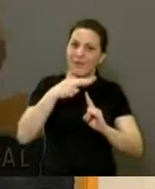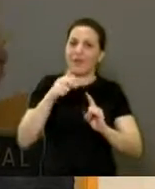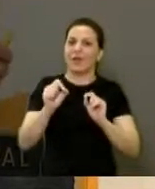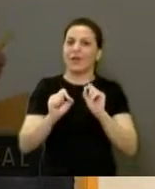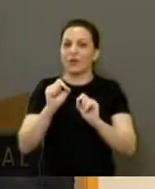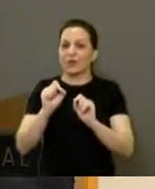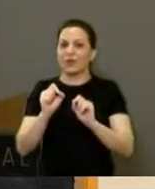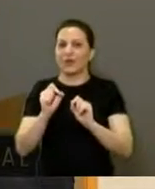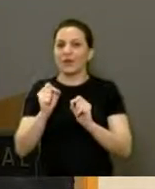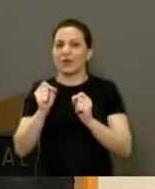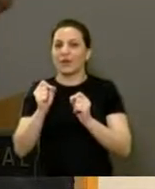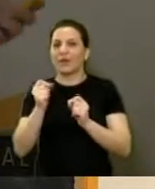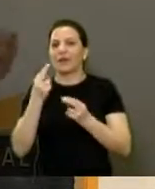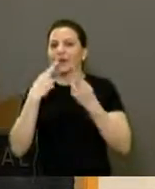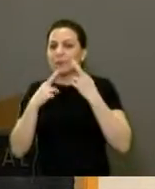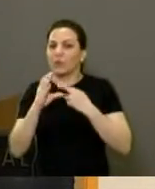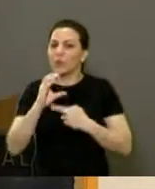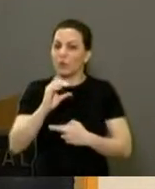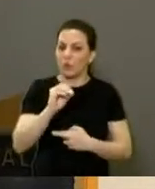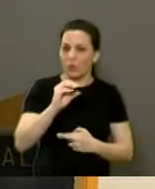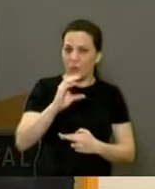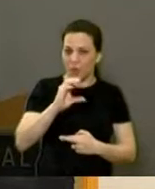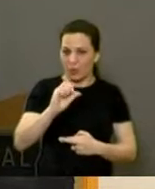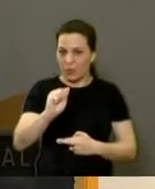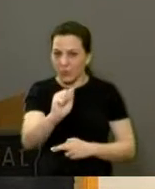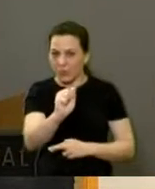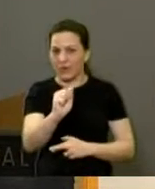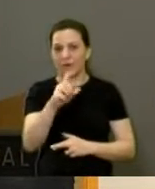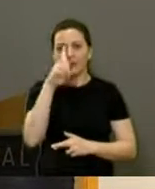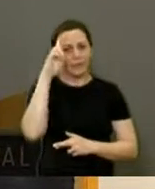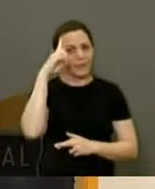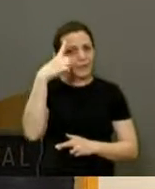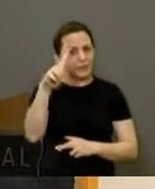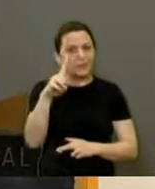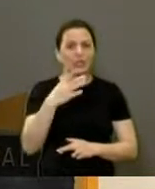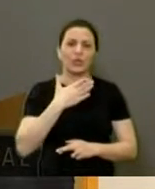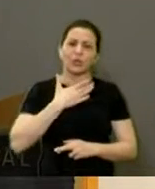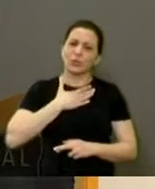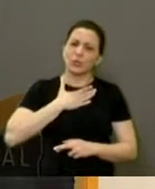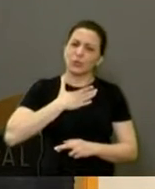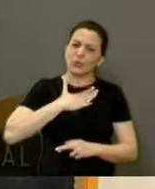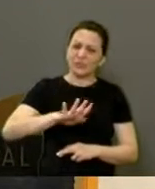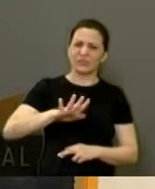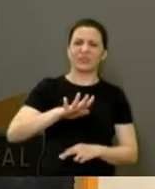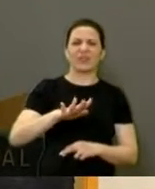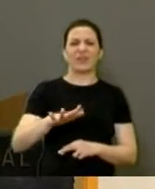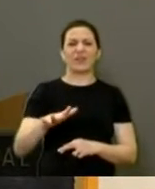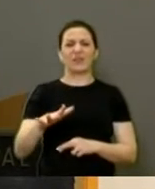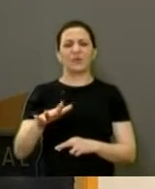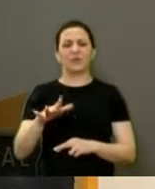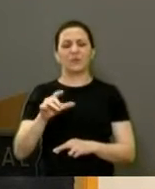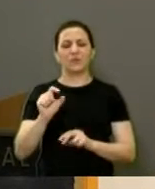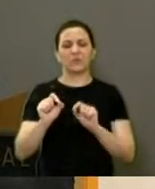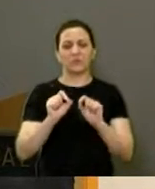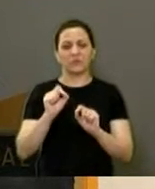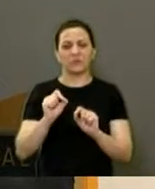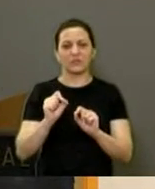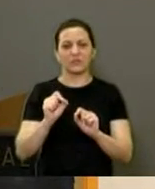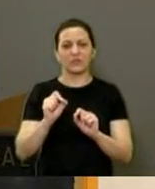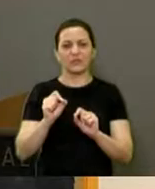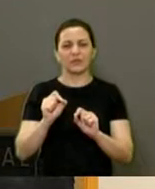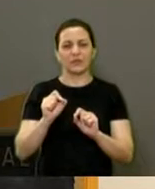criticando Coca também. Então, aquele dia já não gostaram muito do que eu falei aqui no dia